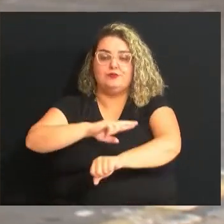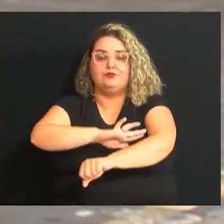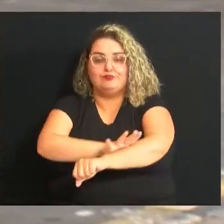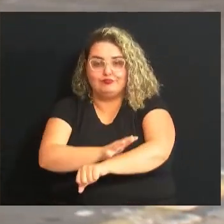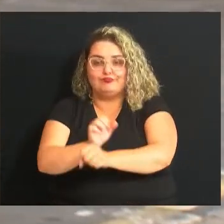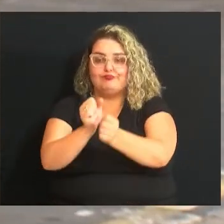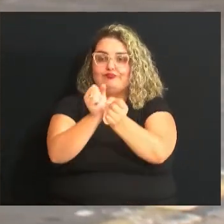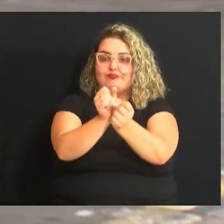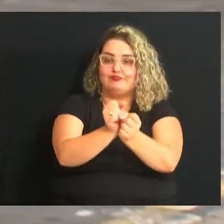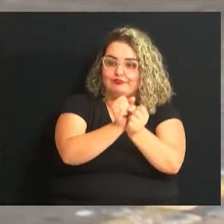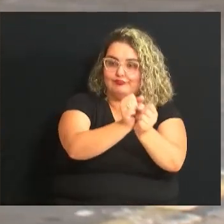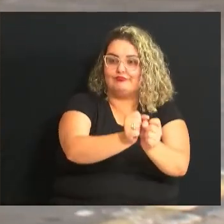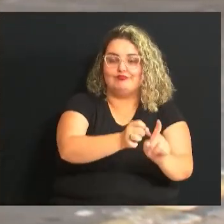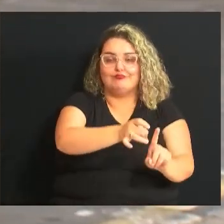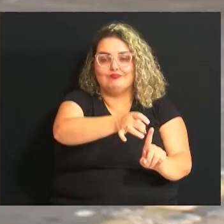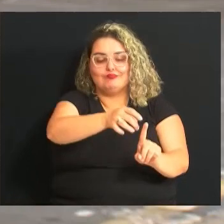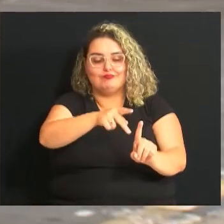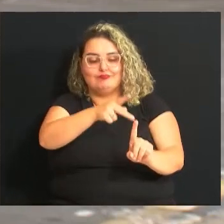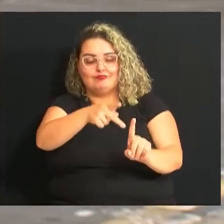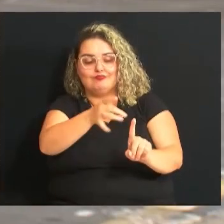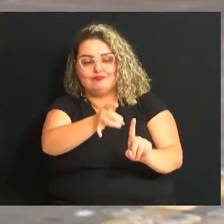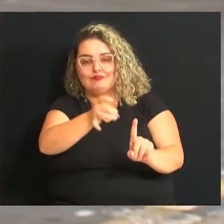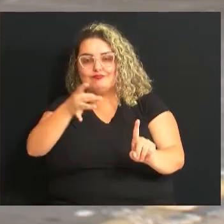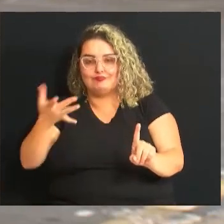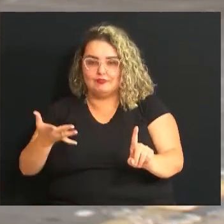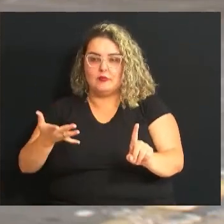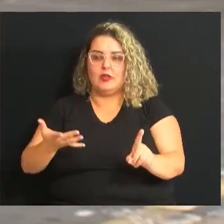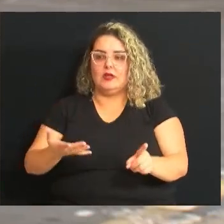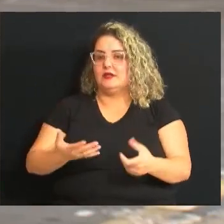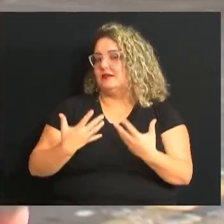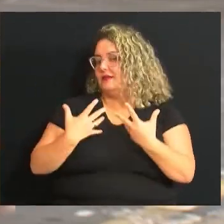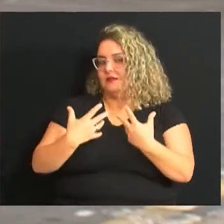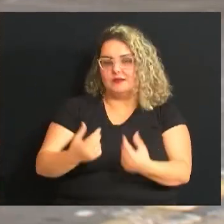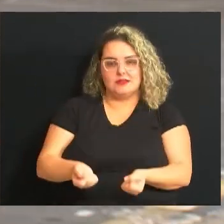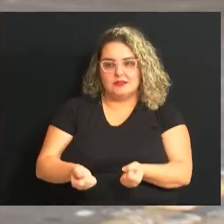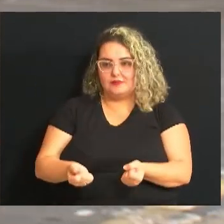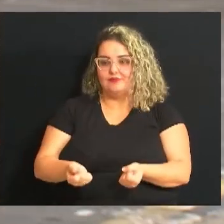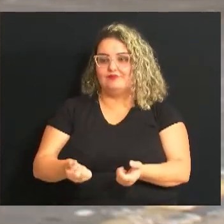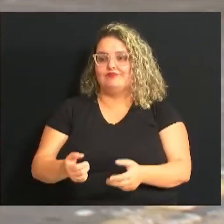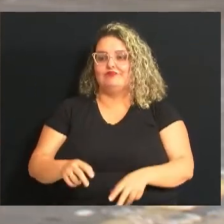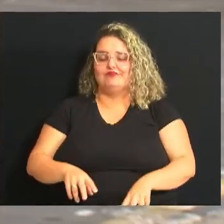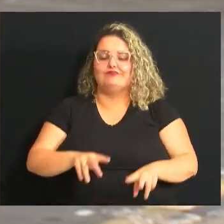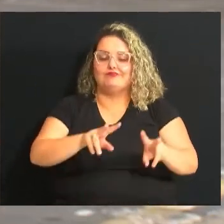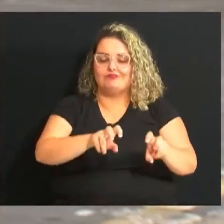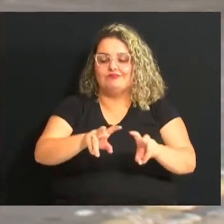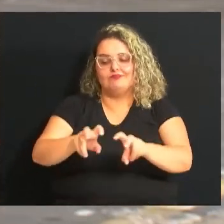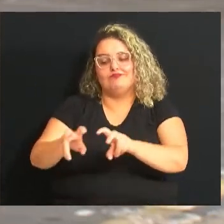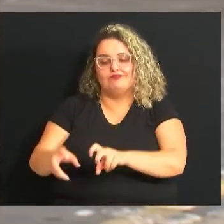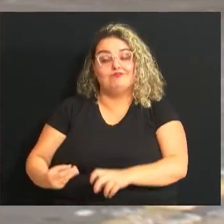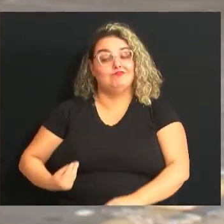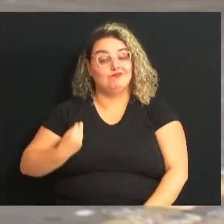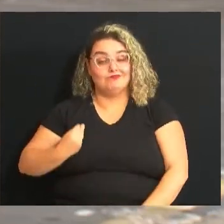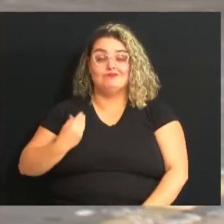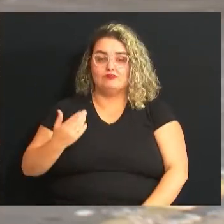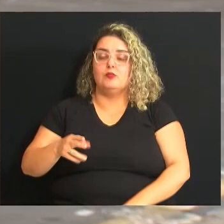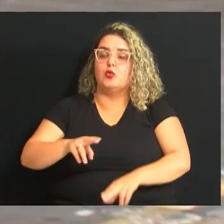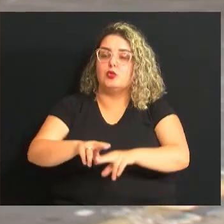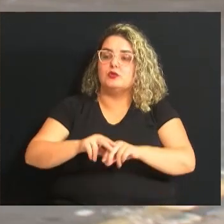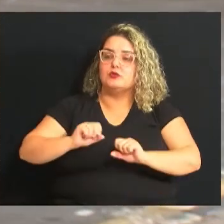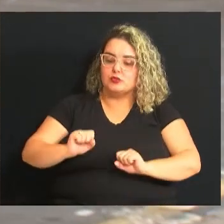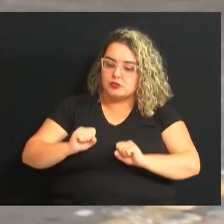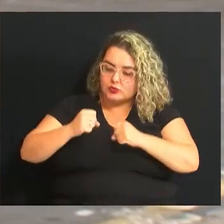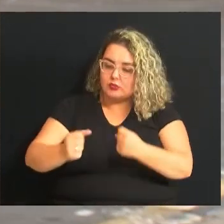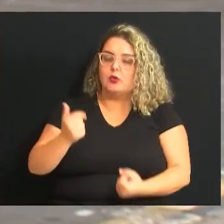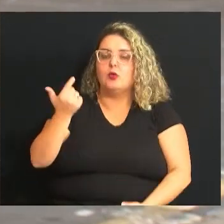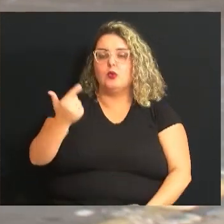do racismo, da escravidão, da xenofobia e da intolerância. Então, essas chagas permanecem ainda muito presentes, é por isso que nós devemos